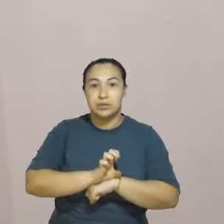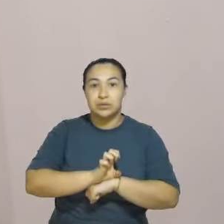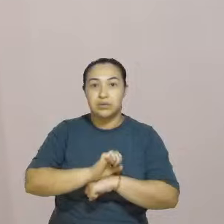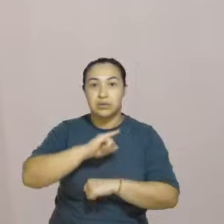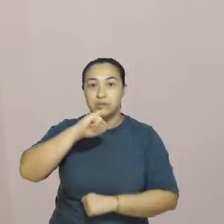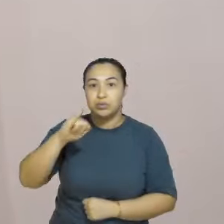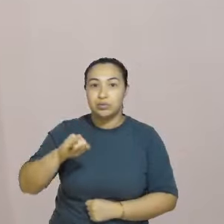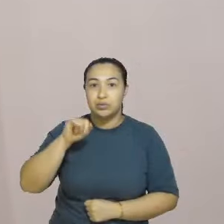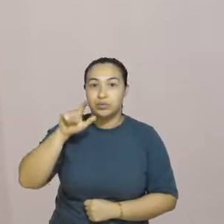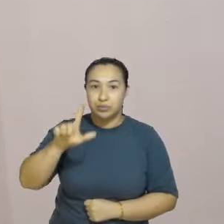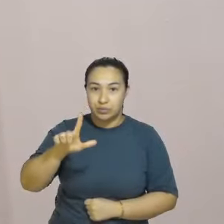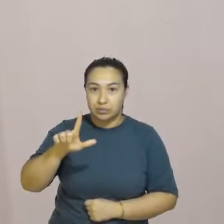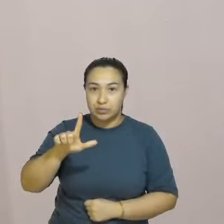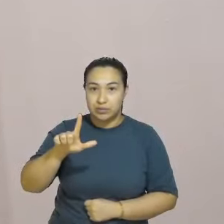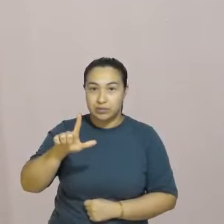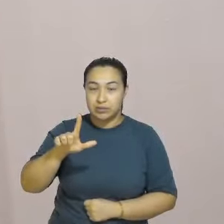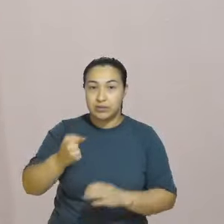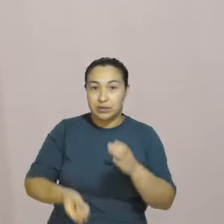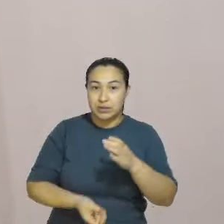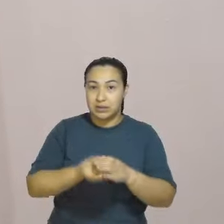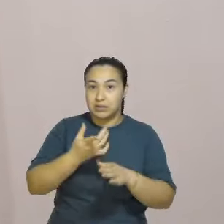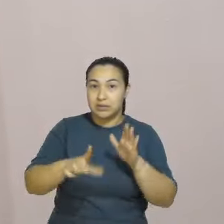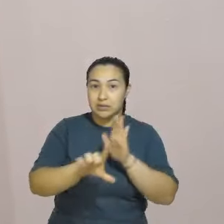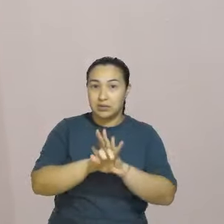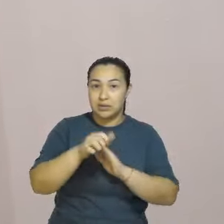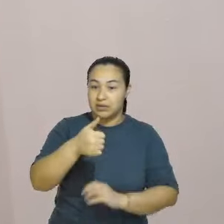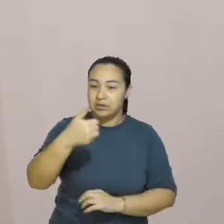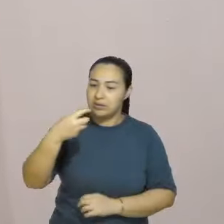Garcia, pela criação da Lei